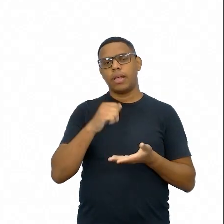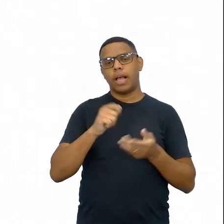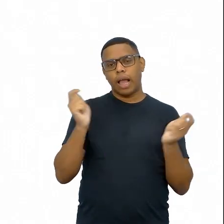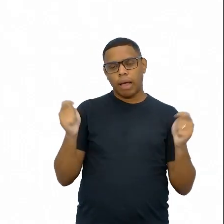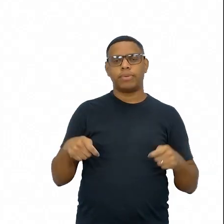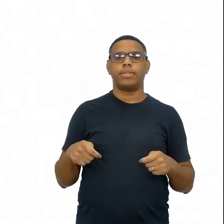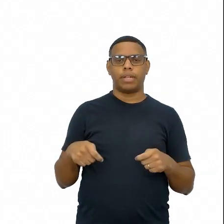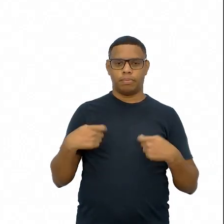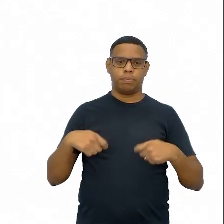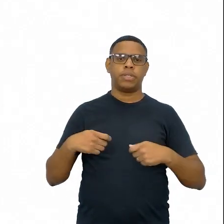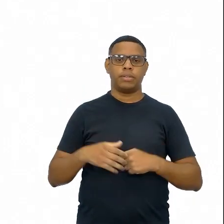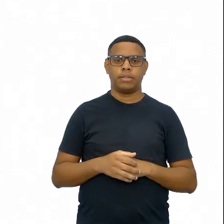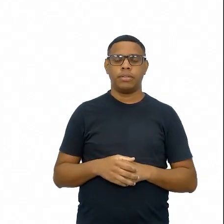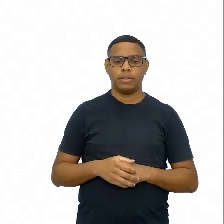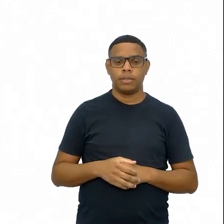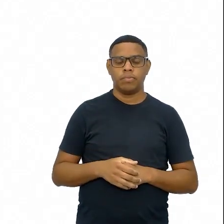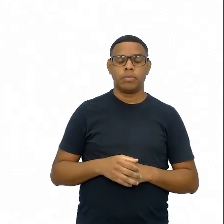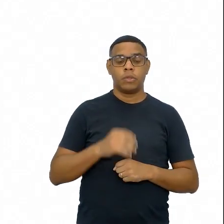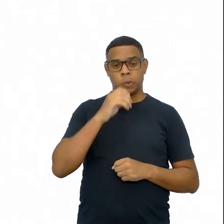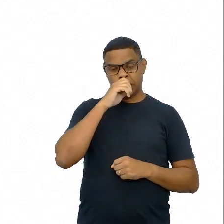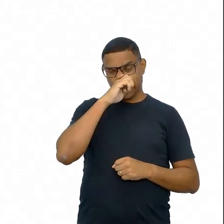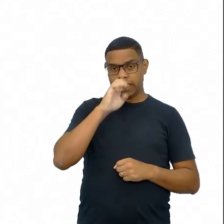habilidade, no caso a